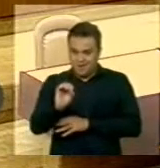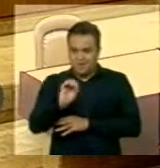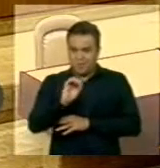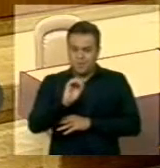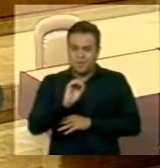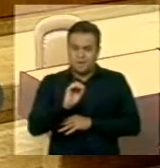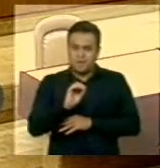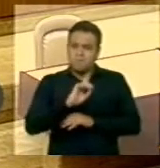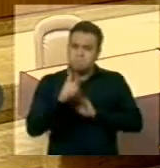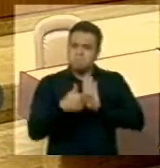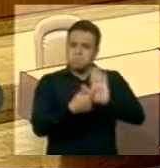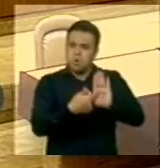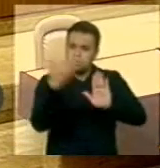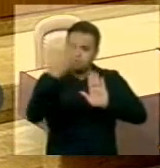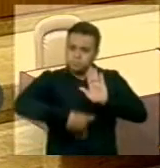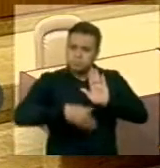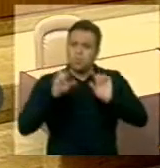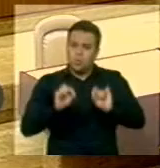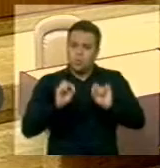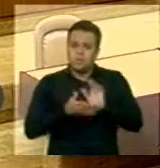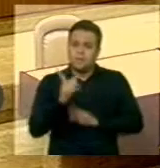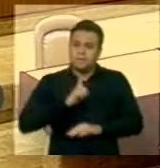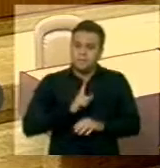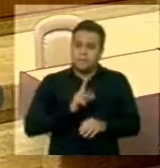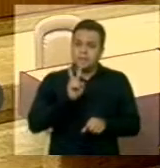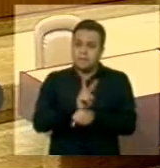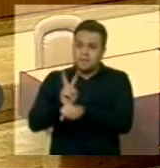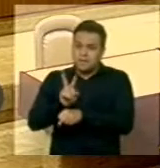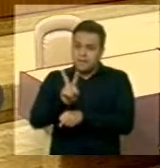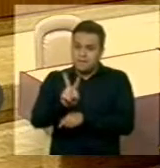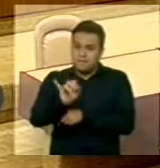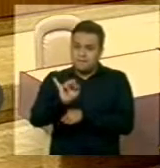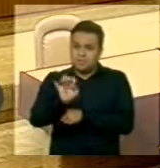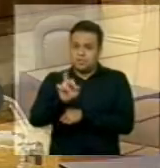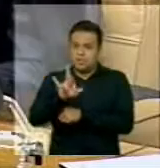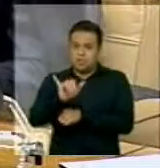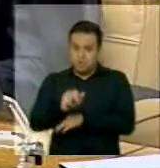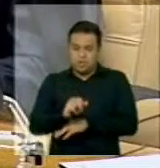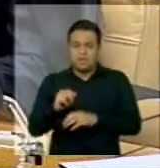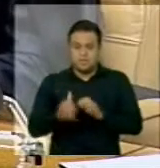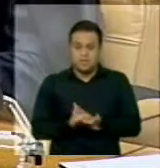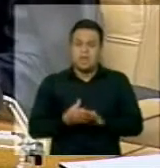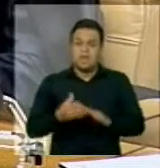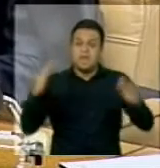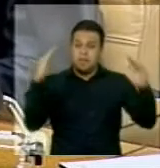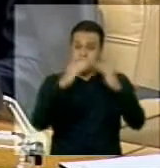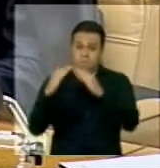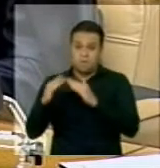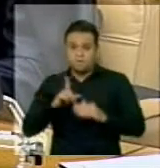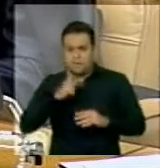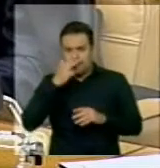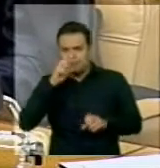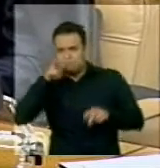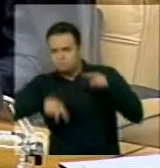e sustenta que a determinação de vistoria prévia nos imóveis de até 4 módulos fiscais se